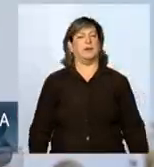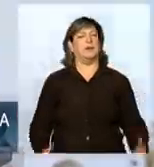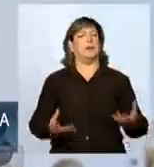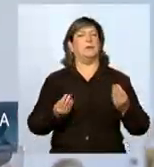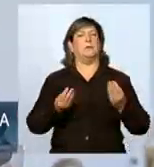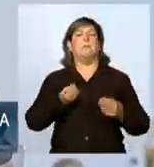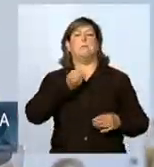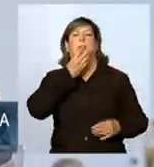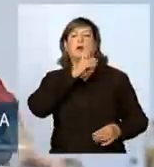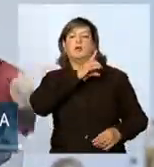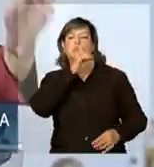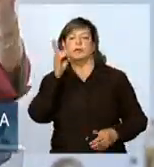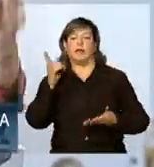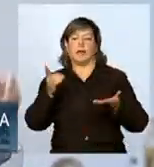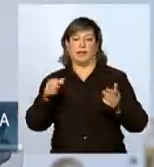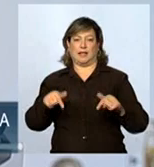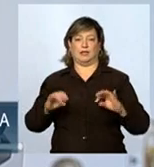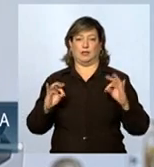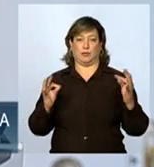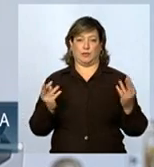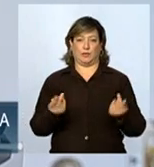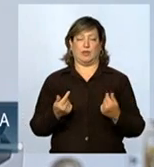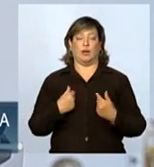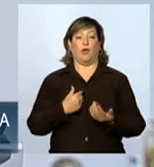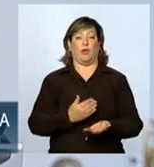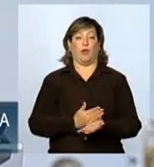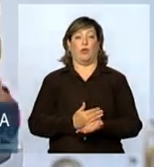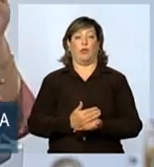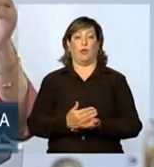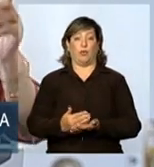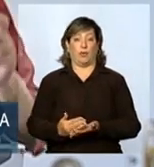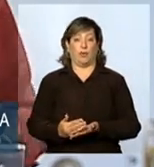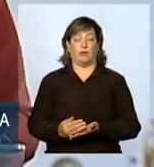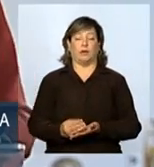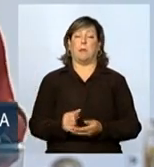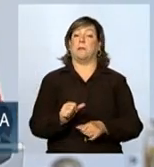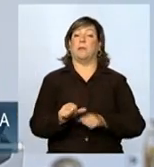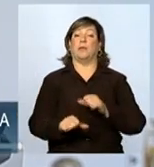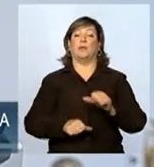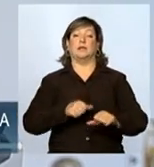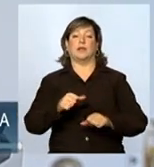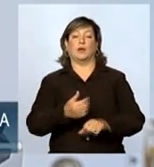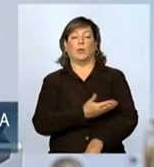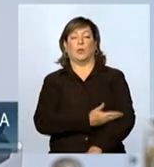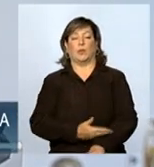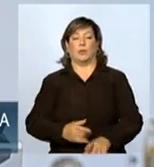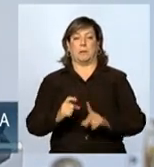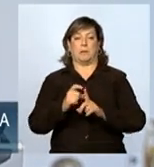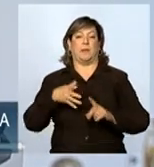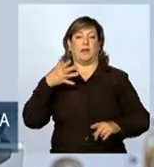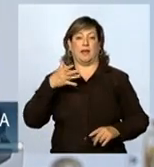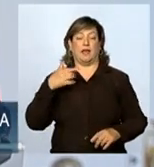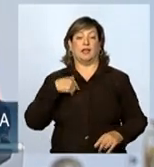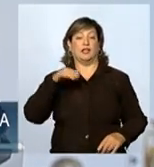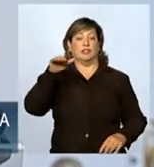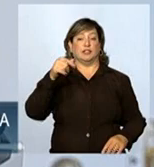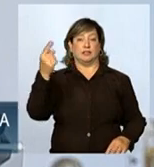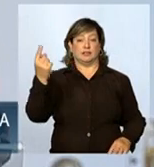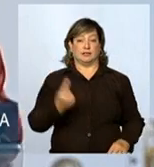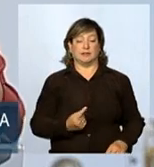Bom dia aqui a todo mundo, e eu vou começar quebrando o protocolo e chamando